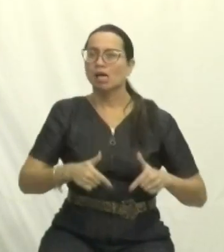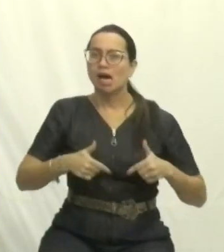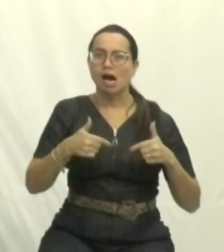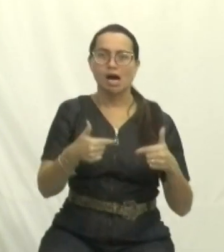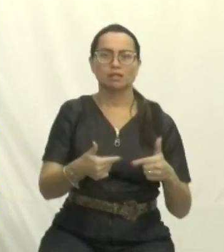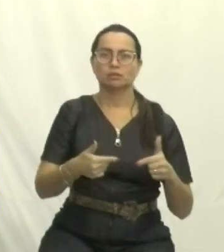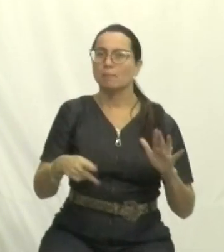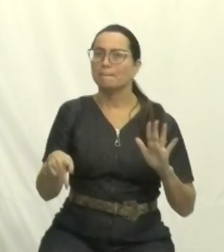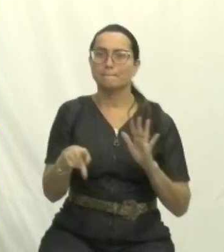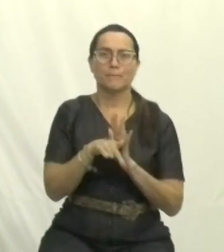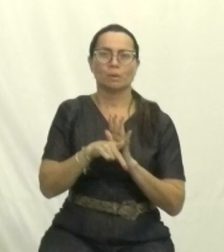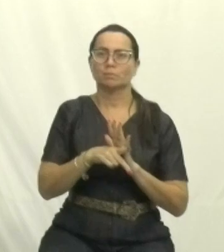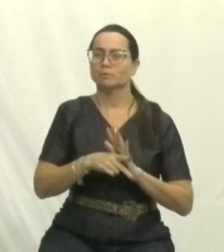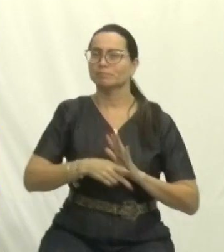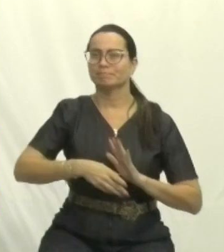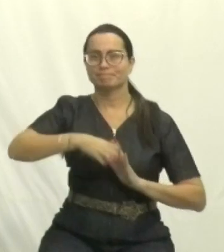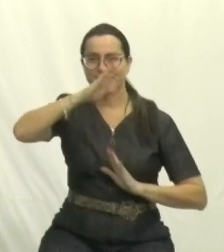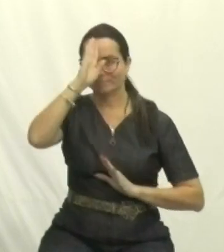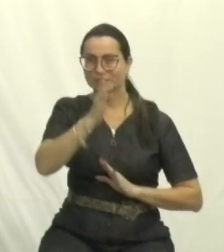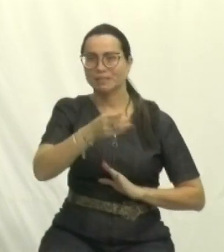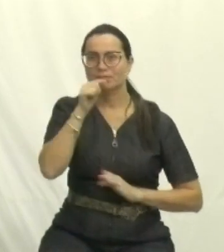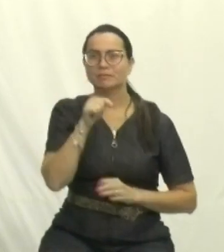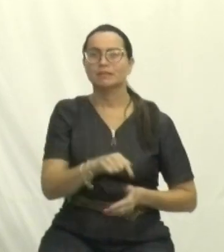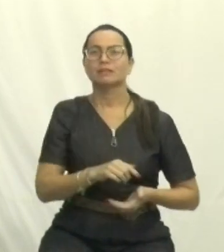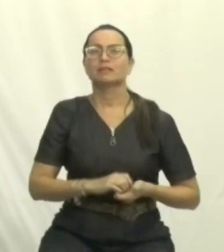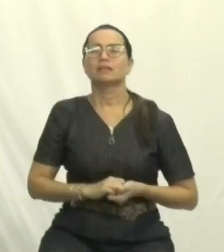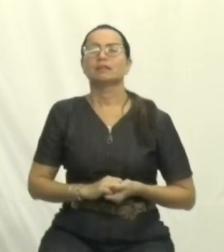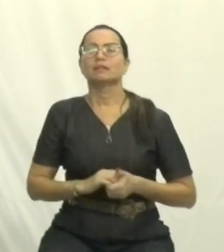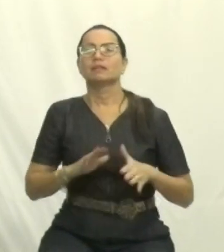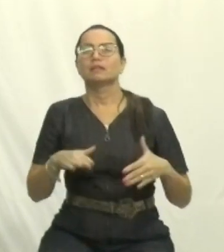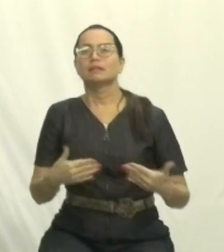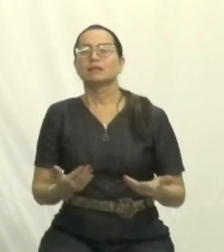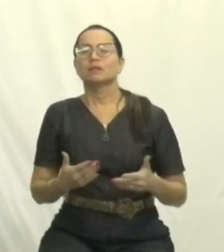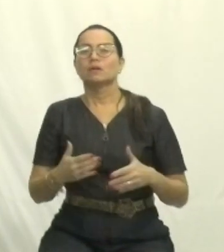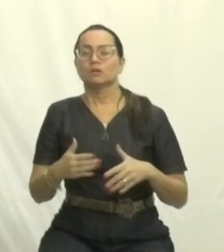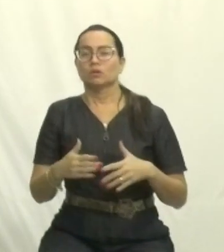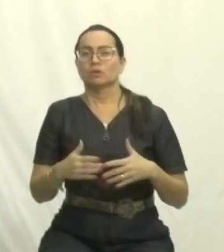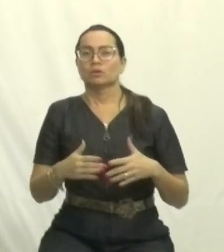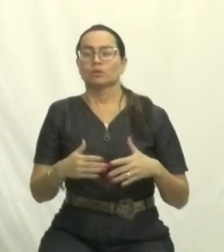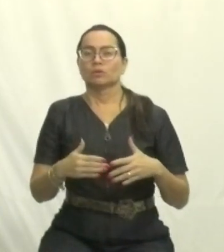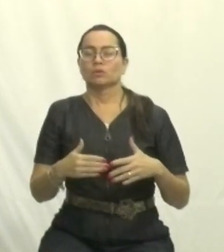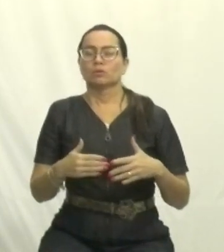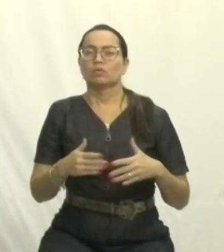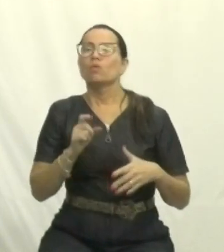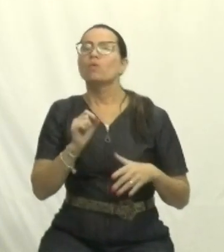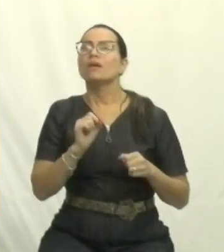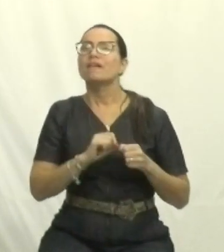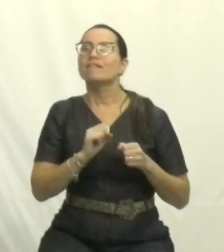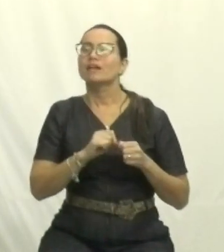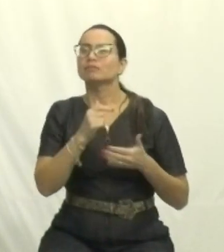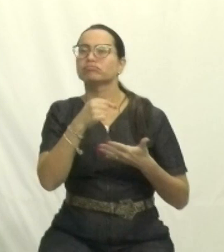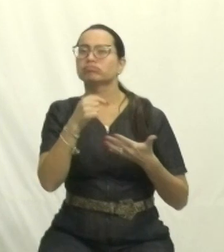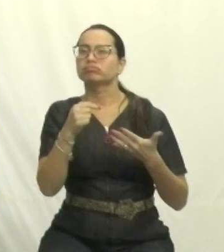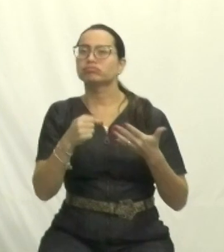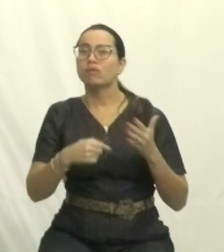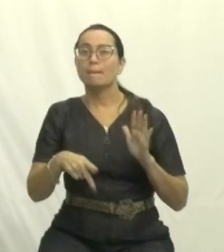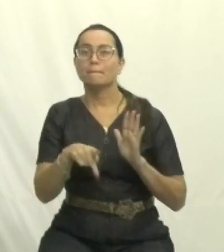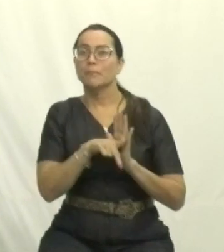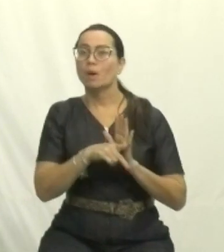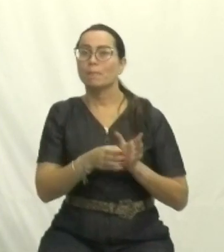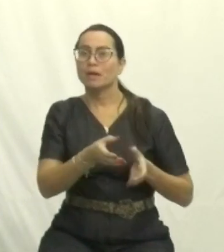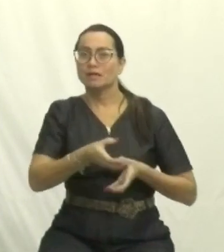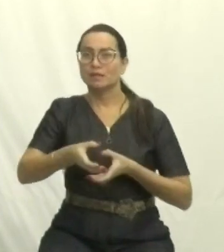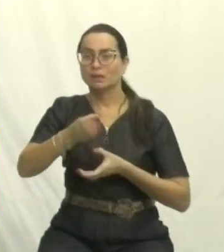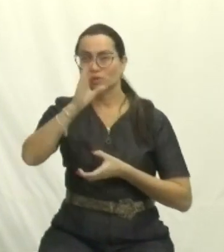do Estado, e nós temos as atribuições constitucionais próprias do Corpo de Bombeiros, né? Diferentes da